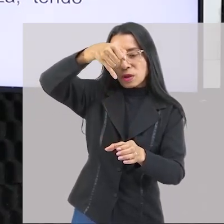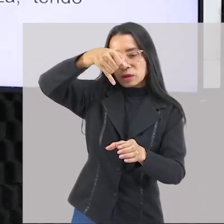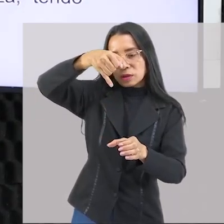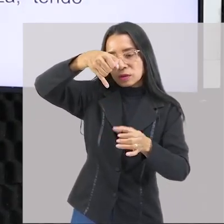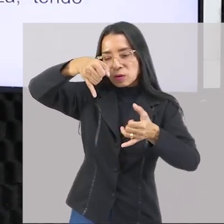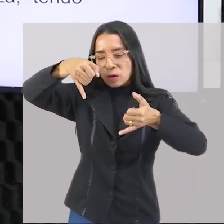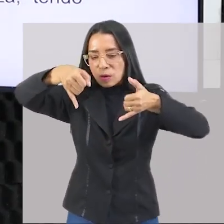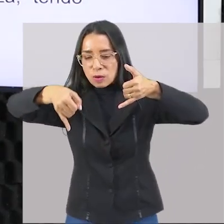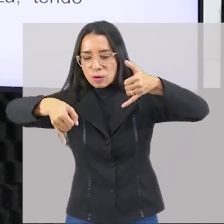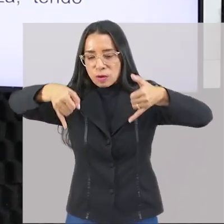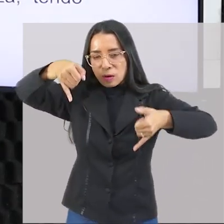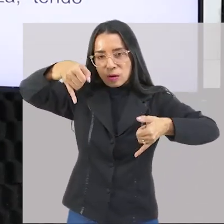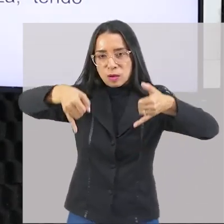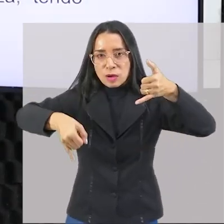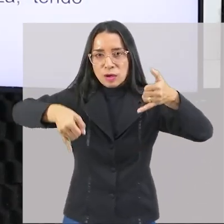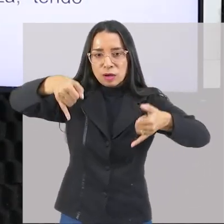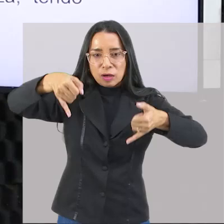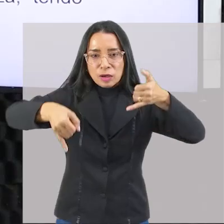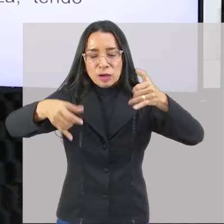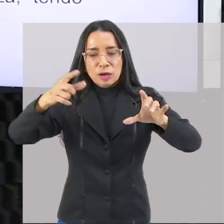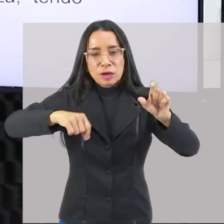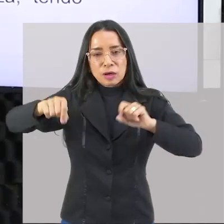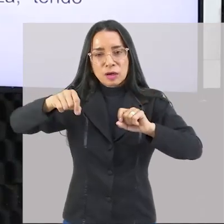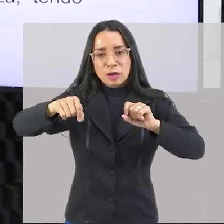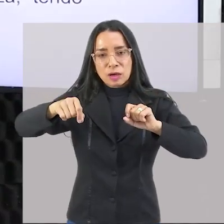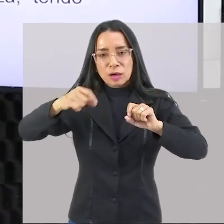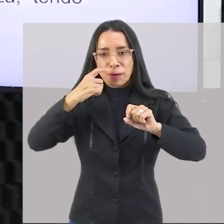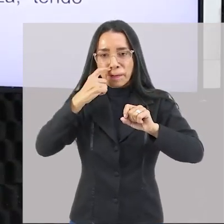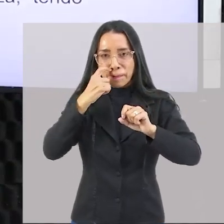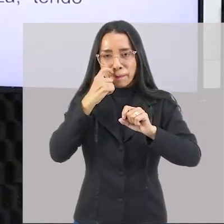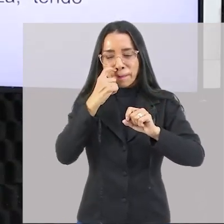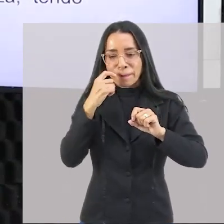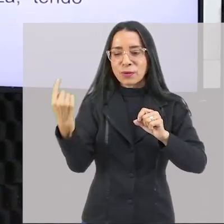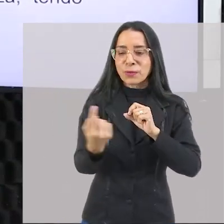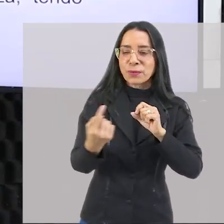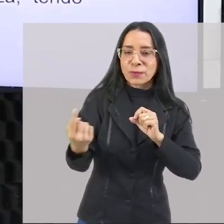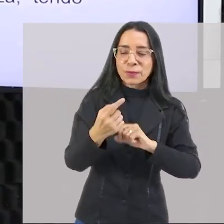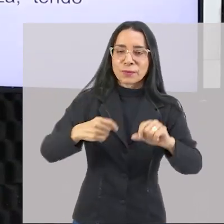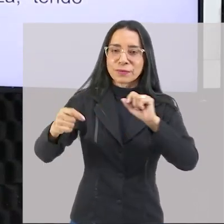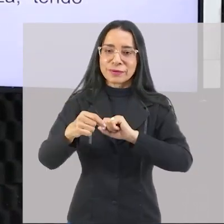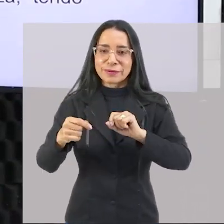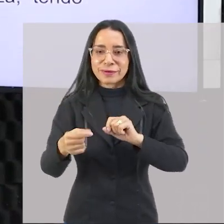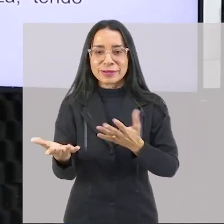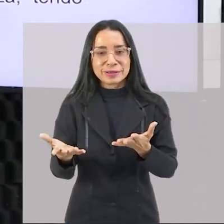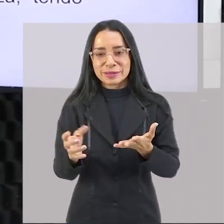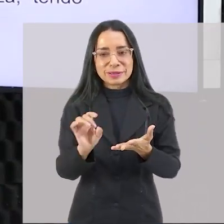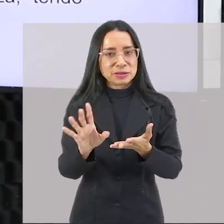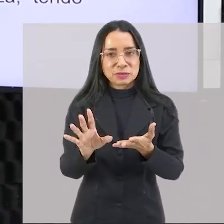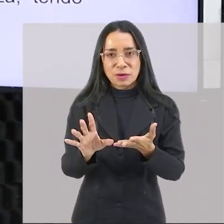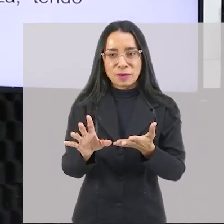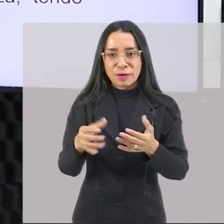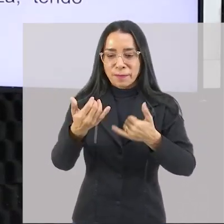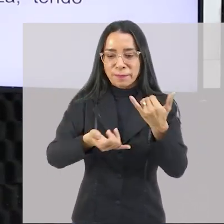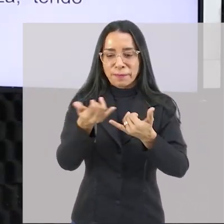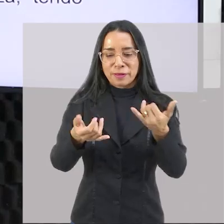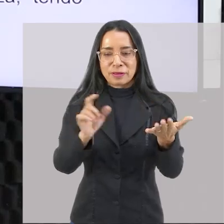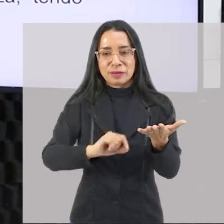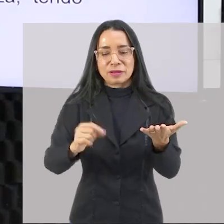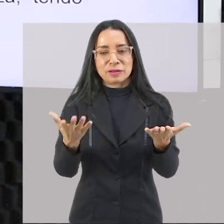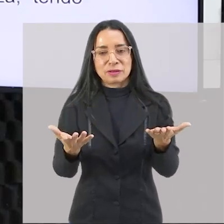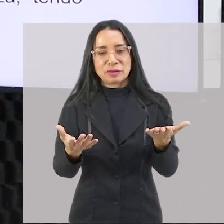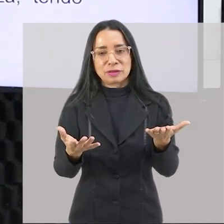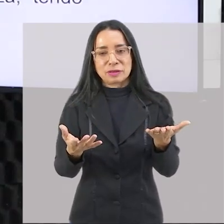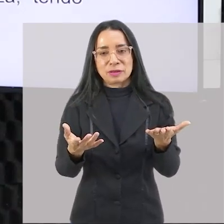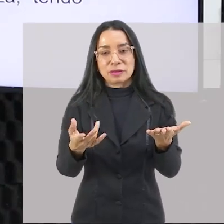aqui. A menina, ela corria só de calcinha na rua, de cola de escola, corria, não veio com história pra cá, né?